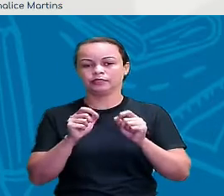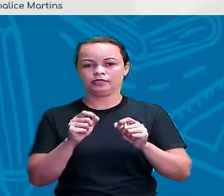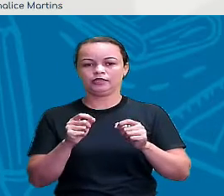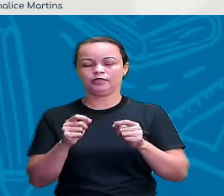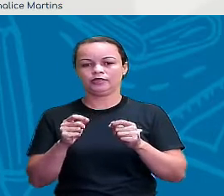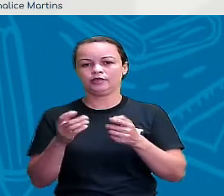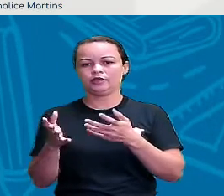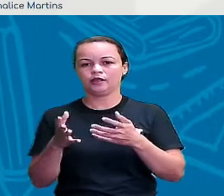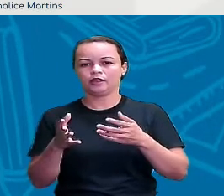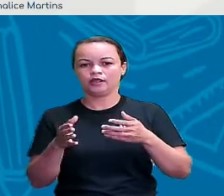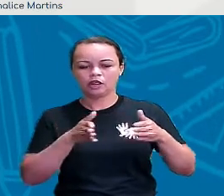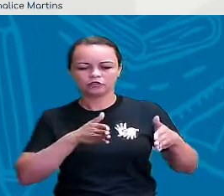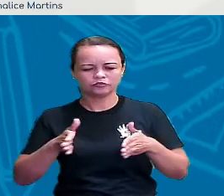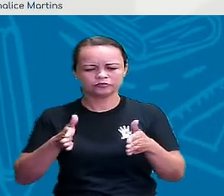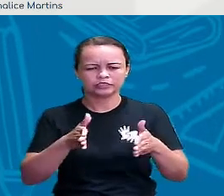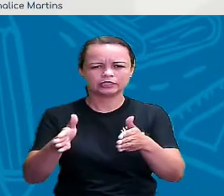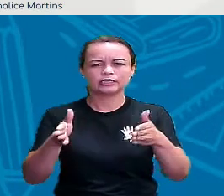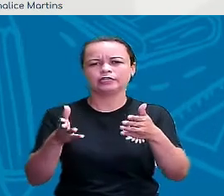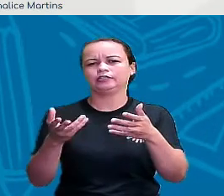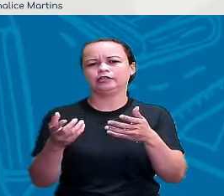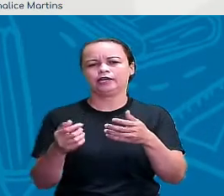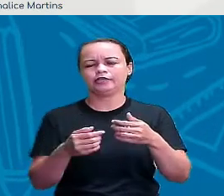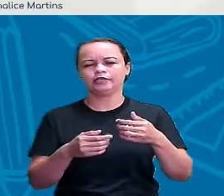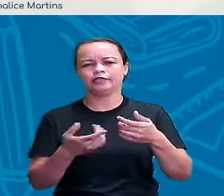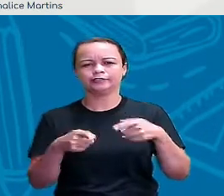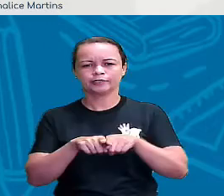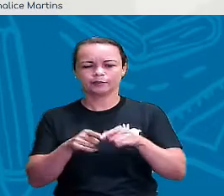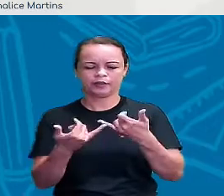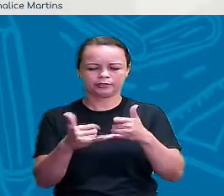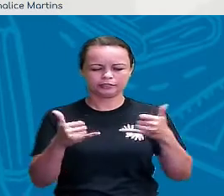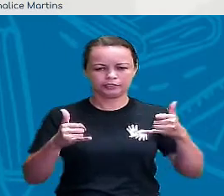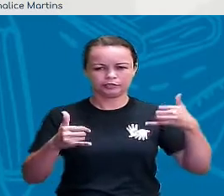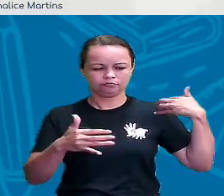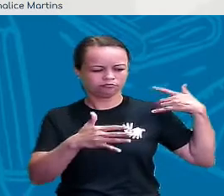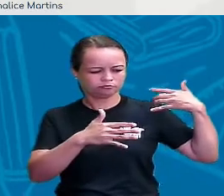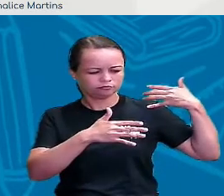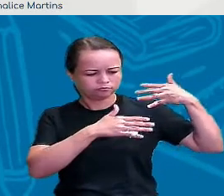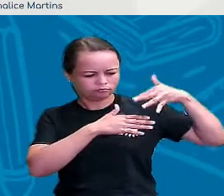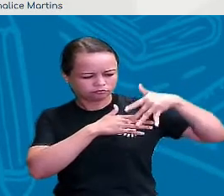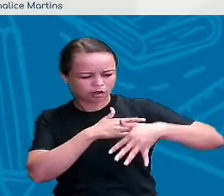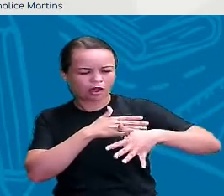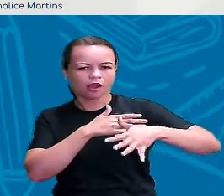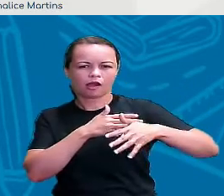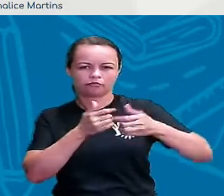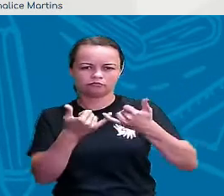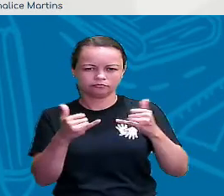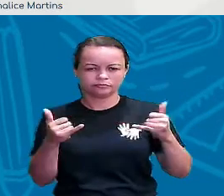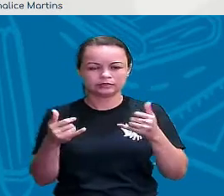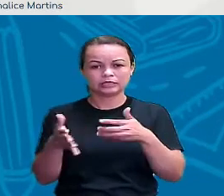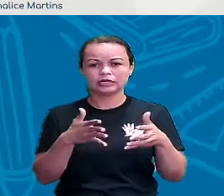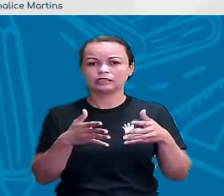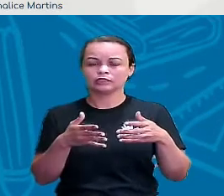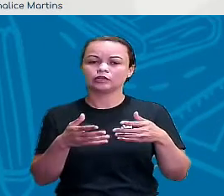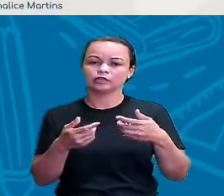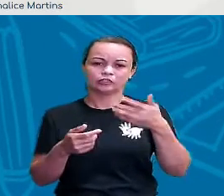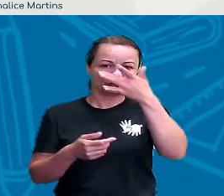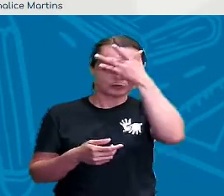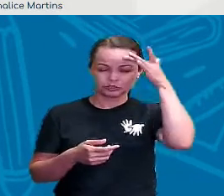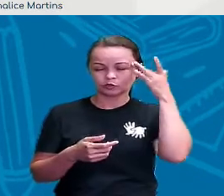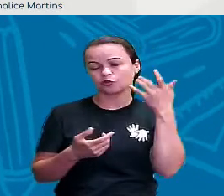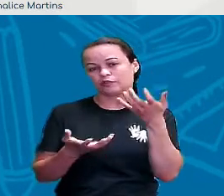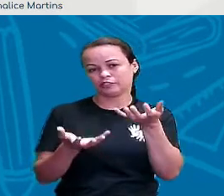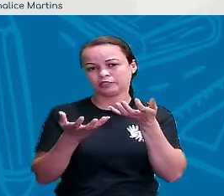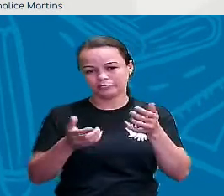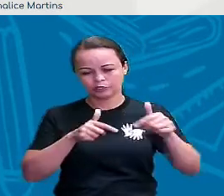nessas regiões, né, que chamou aí, precisava de mão de obra, então as pessoas que precisavam de emprego de qualquer lugar do país